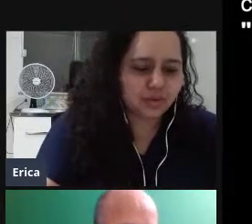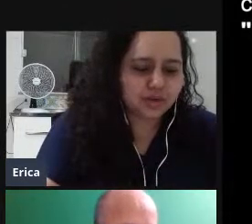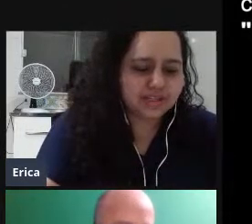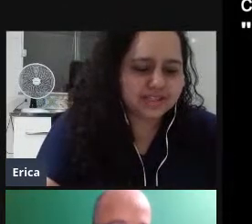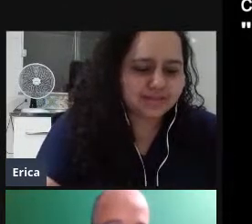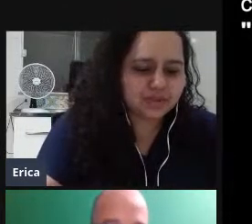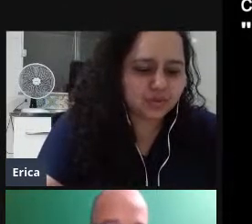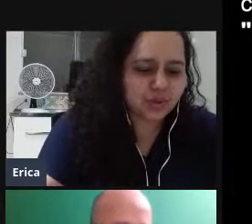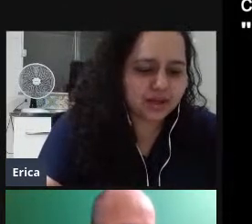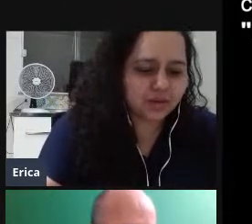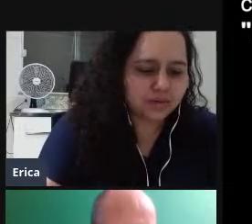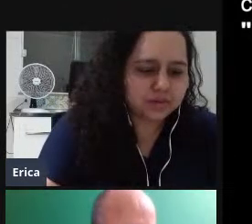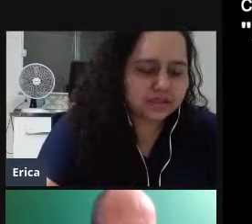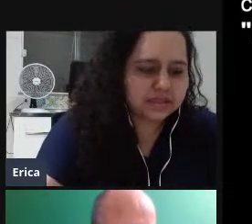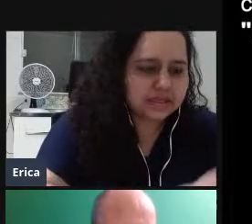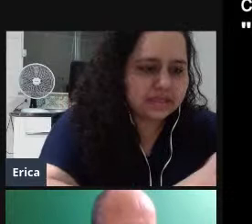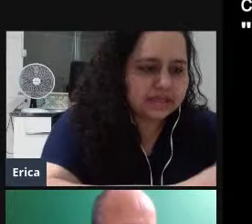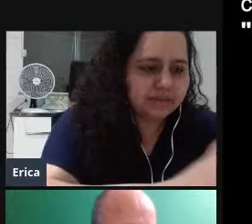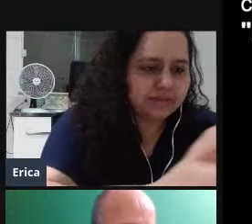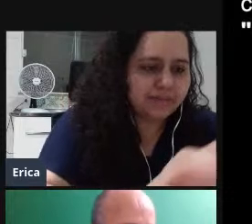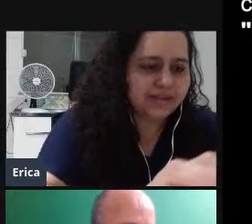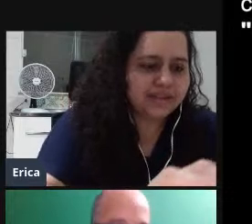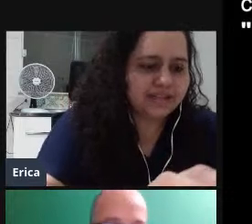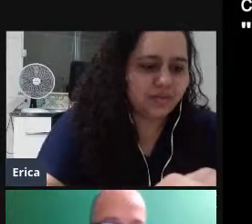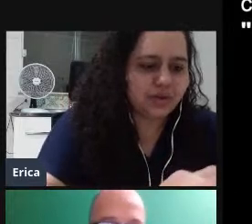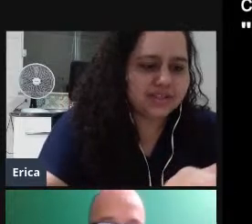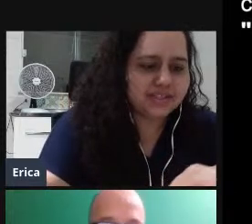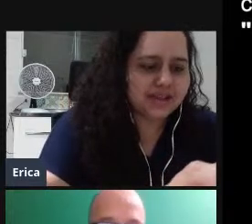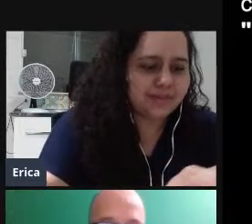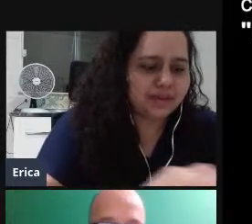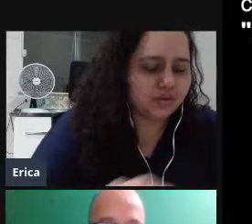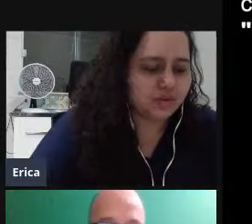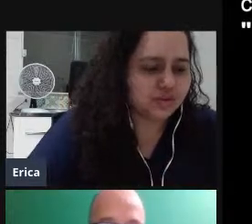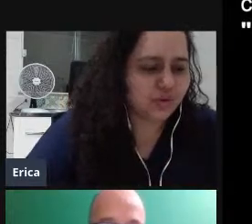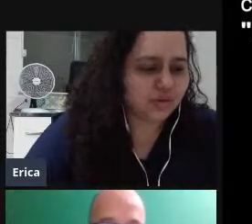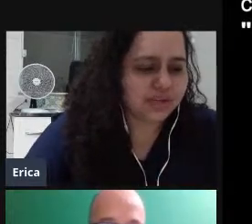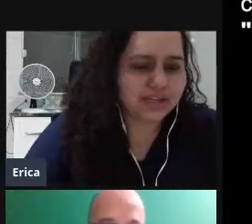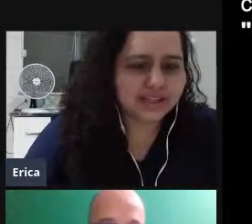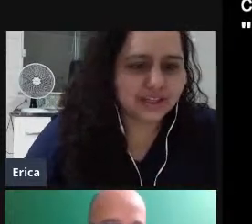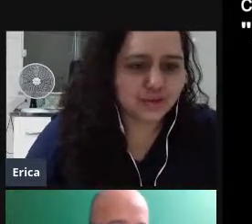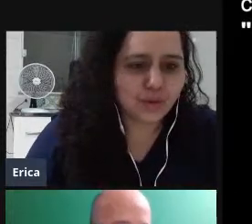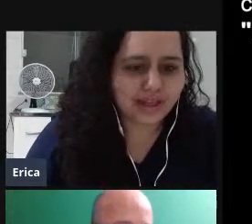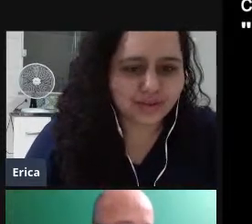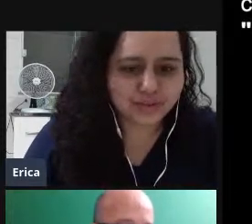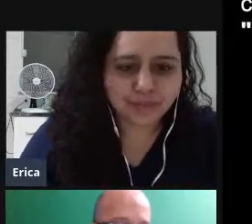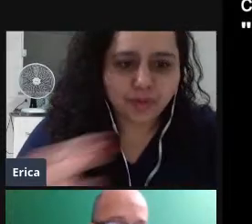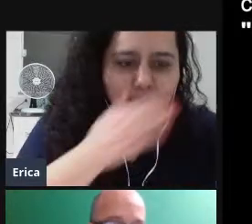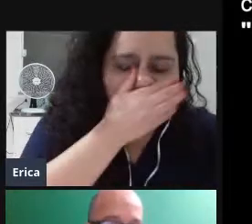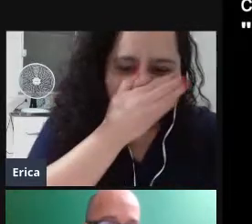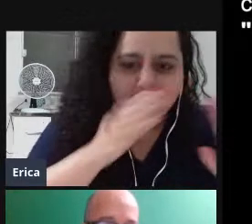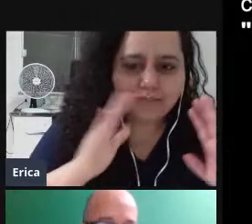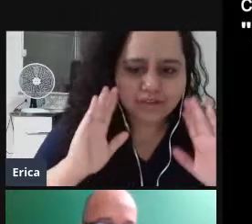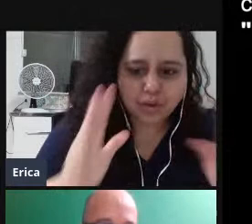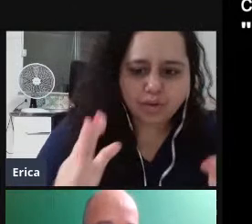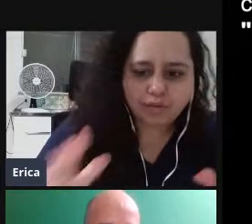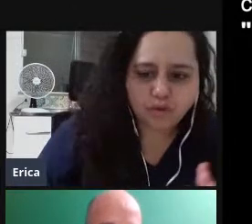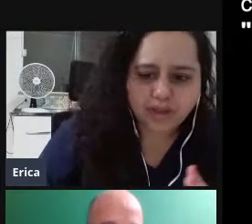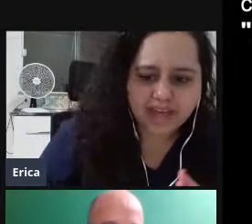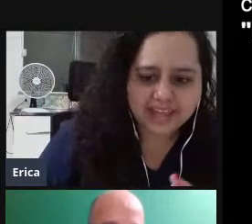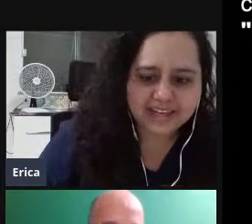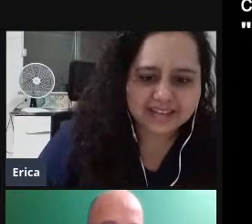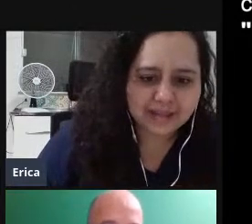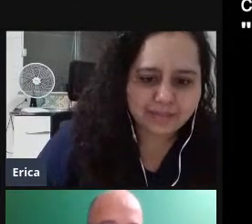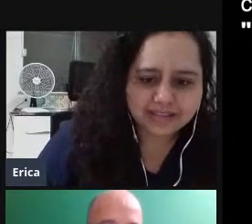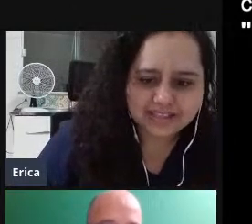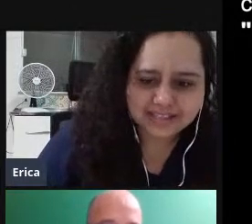problema, tutores e pessoal, me mandem no WhatsApp que eu tô de olho nele aqui do lado, tá bom? Mas como eu vou